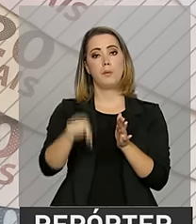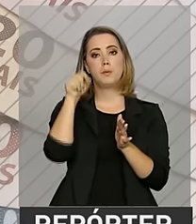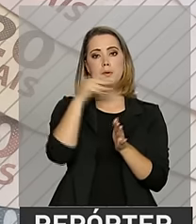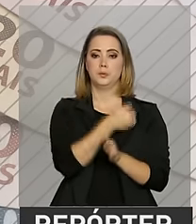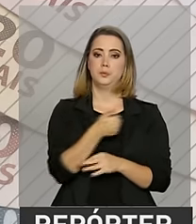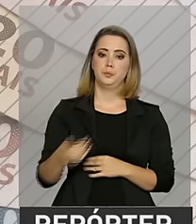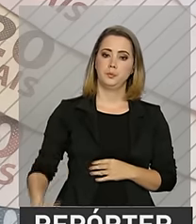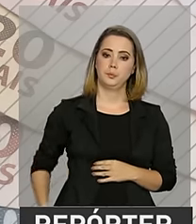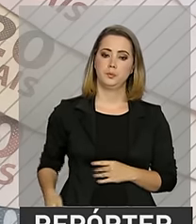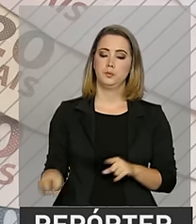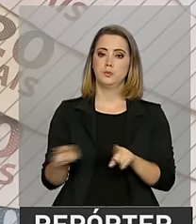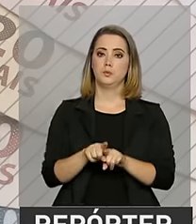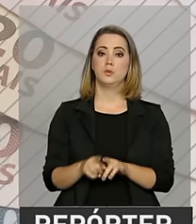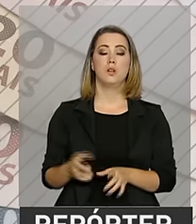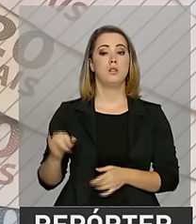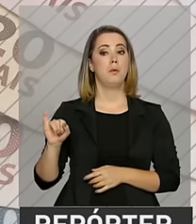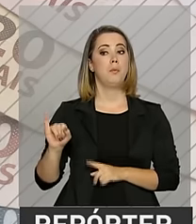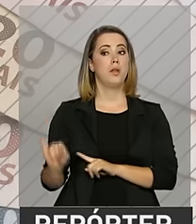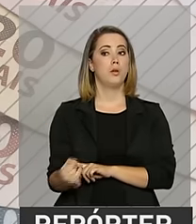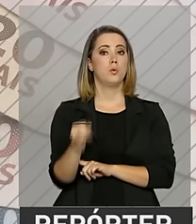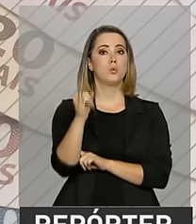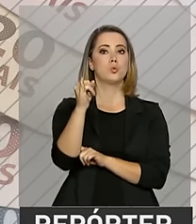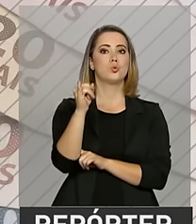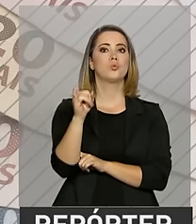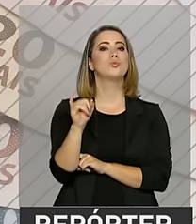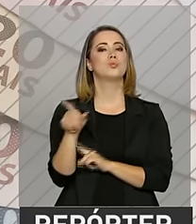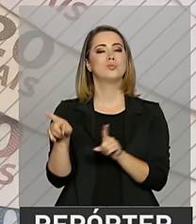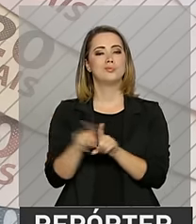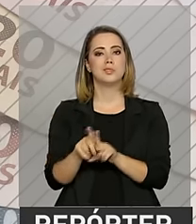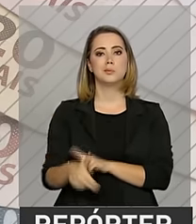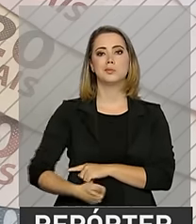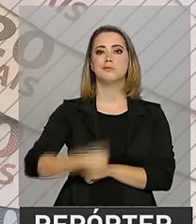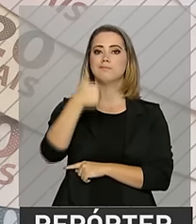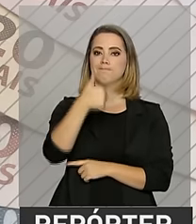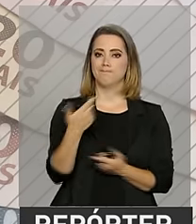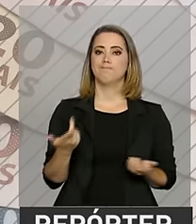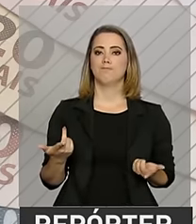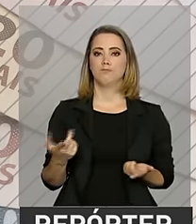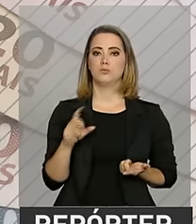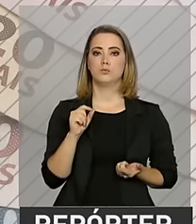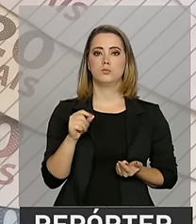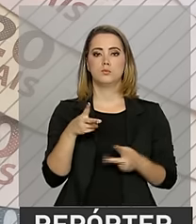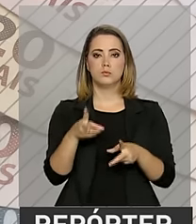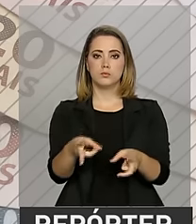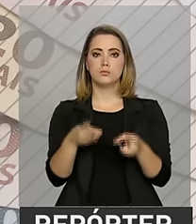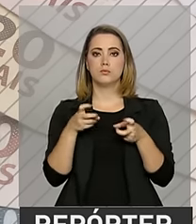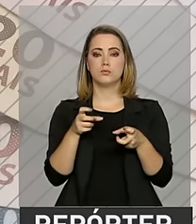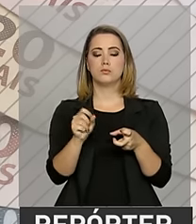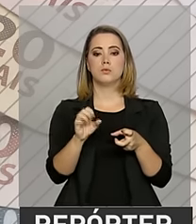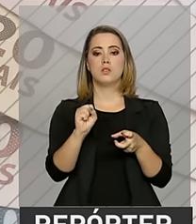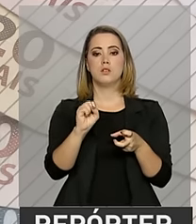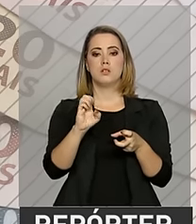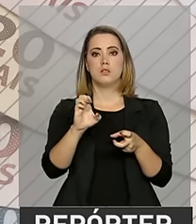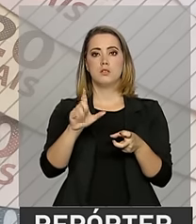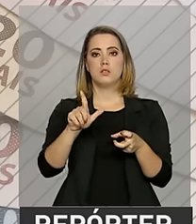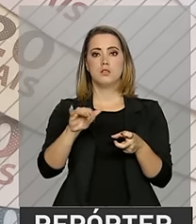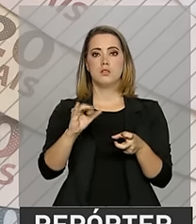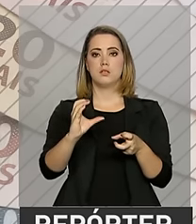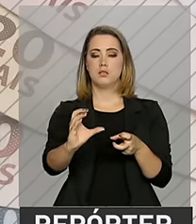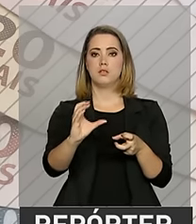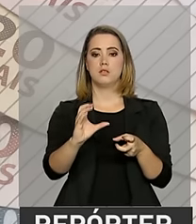expectativa para a redução dos juros básicos da economia também melhorou a previsão para aa SELIC que era de